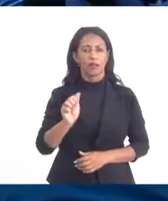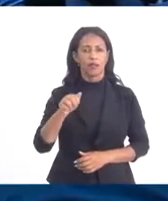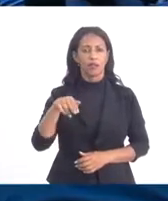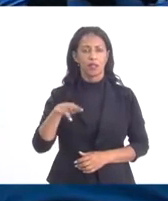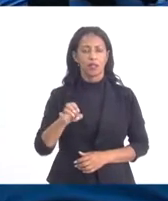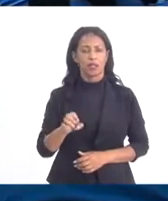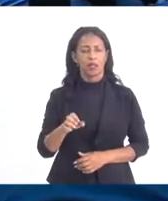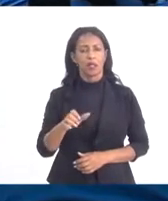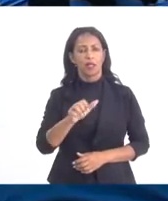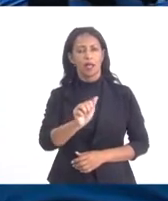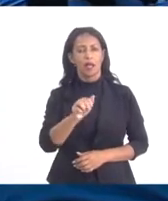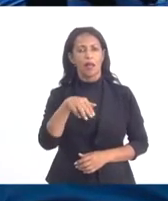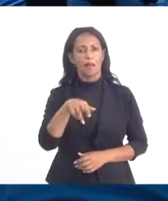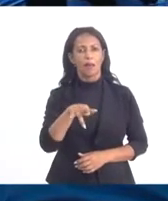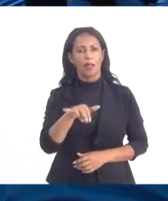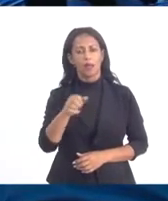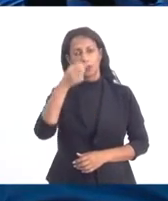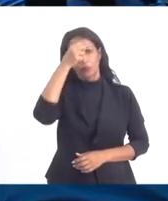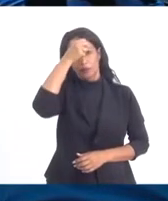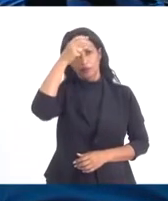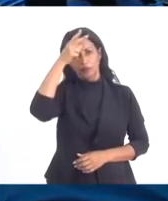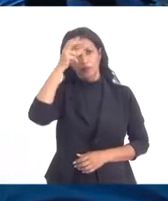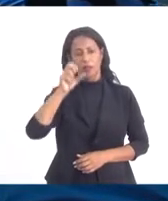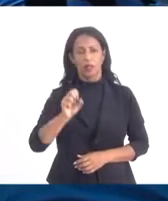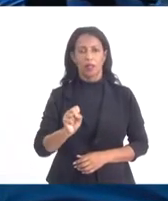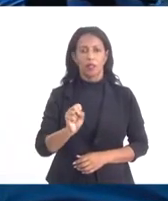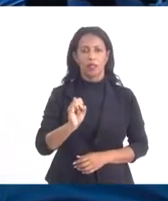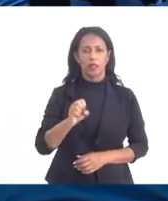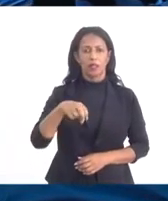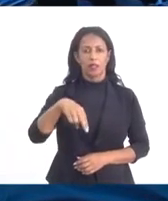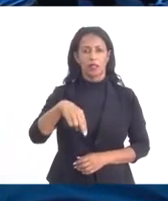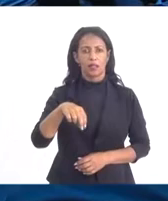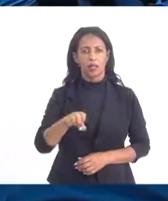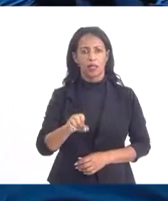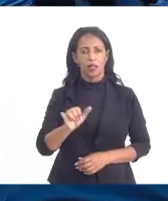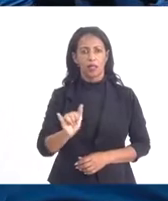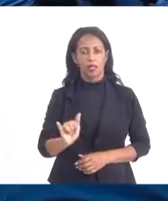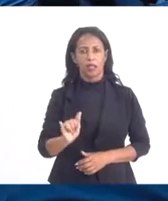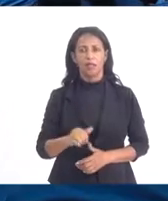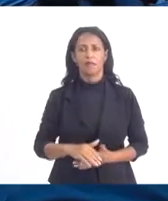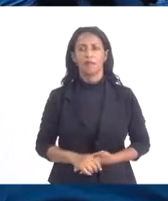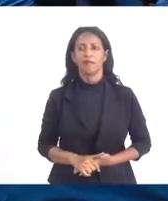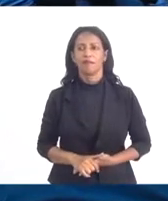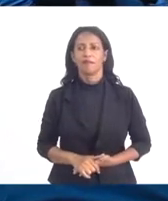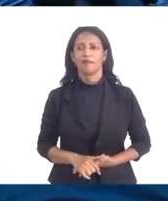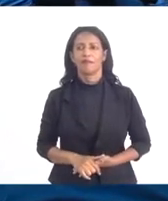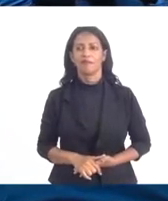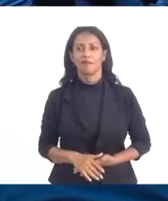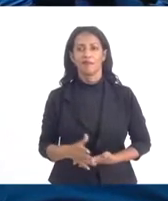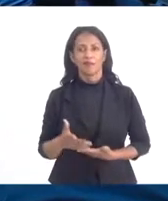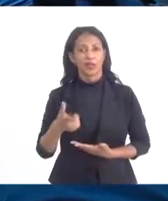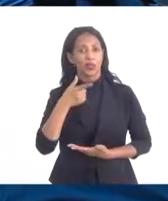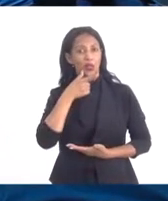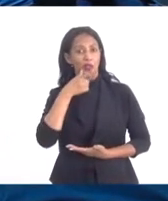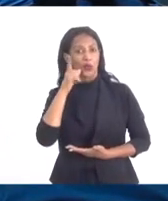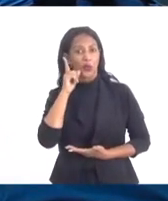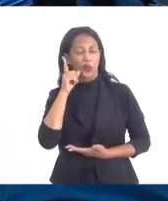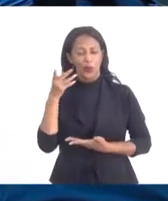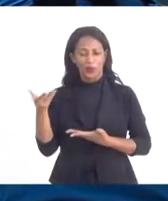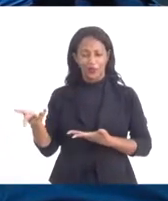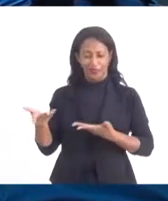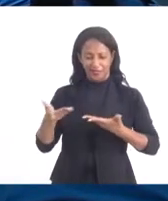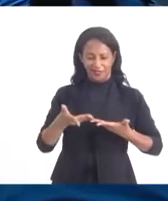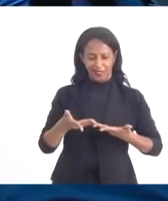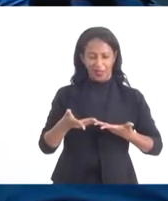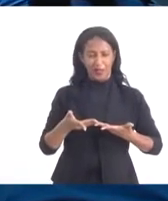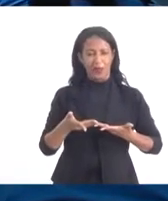de São Fidélis, o nosso prefeito, o Cinei Torresmo, que nos recebeu ontem com uma pinga e um torresmo